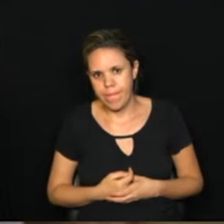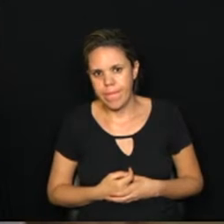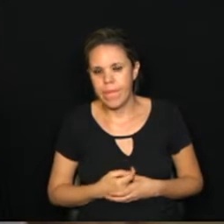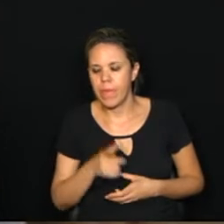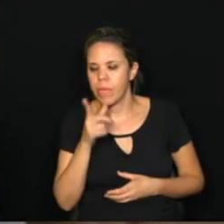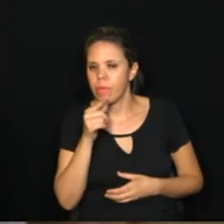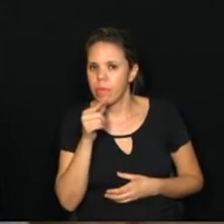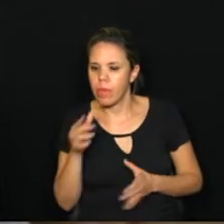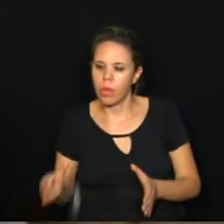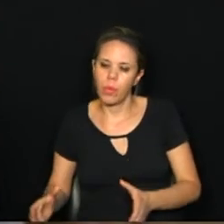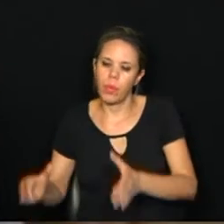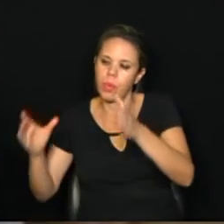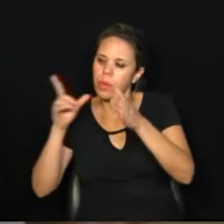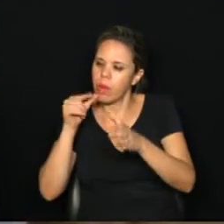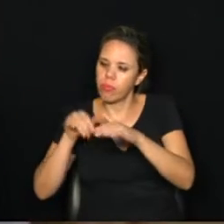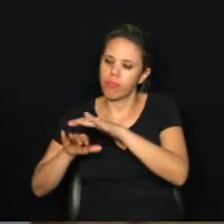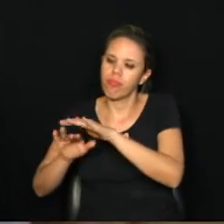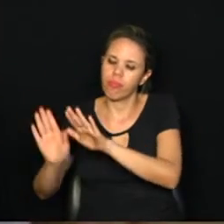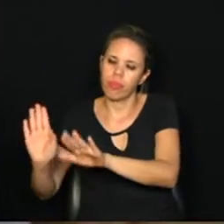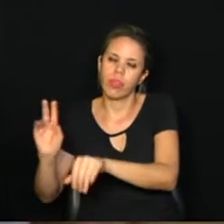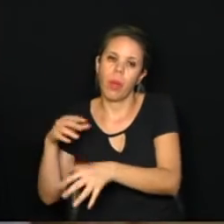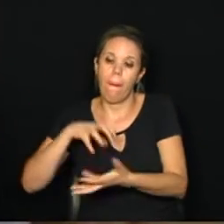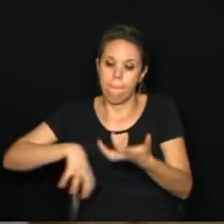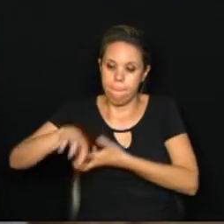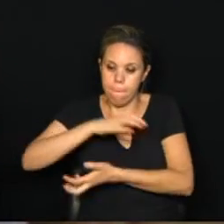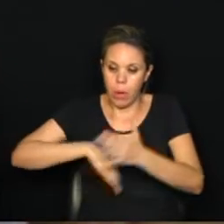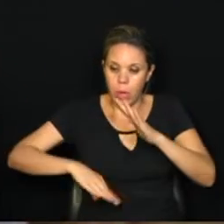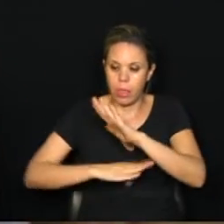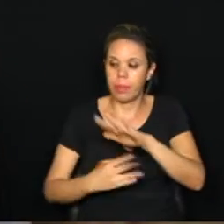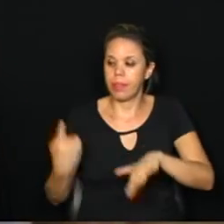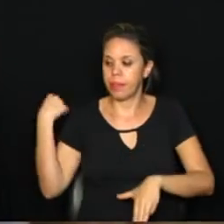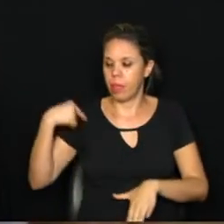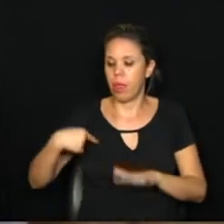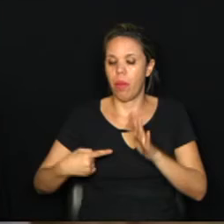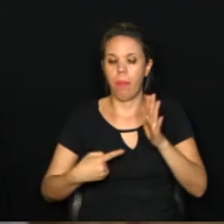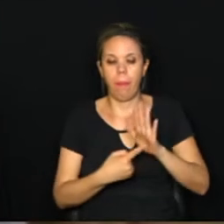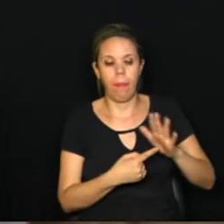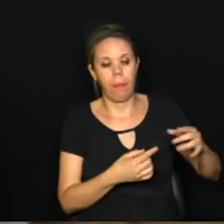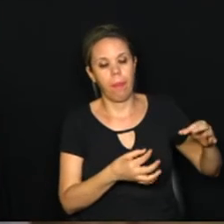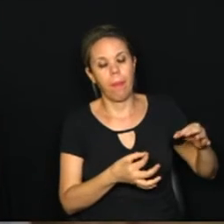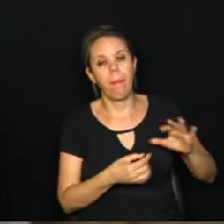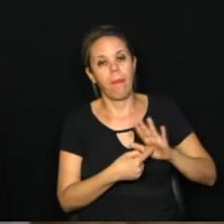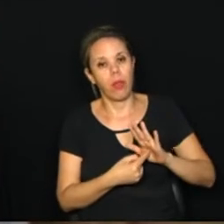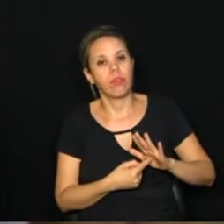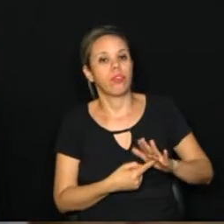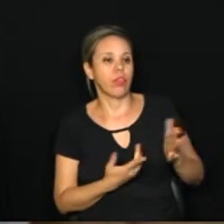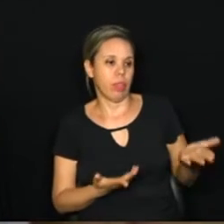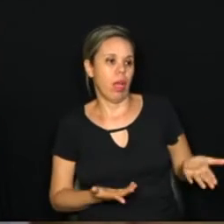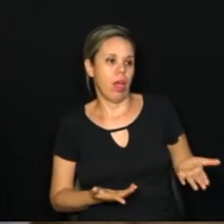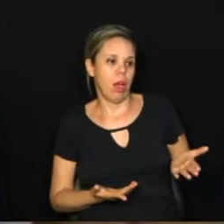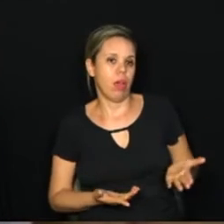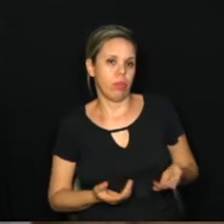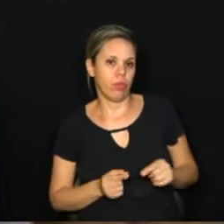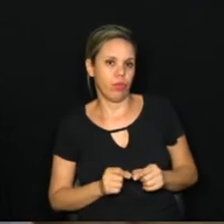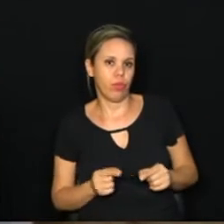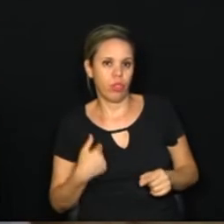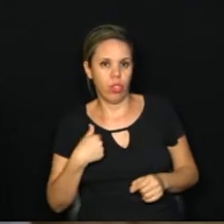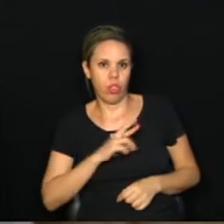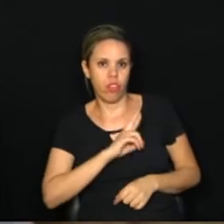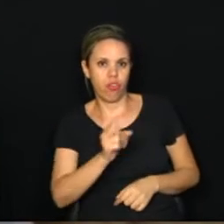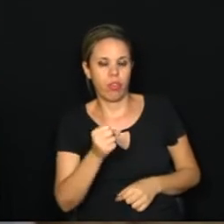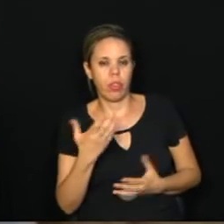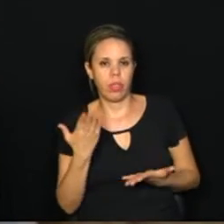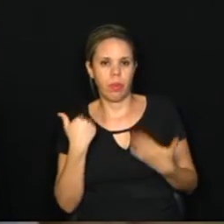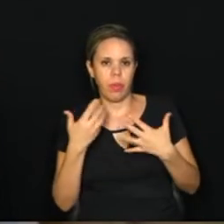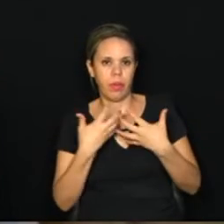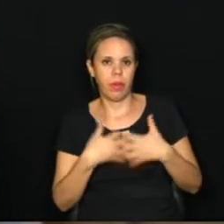reservatórios. Isso foi questão polêmica aqui nessa casa, tenho me posicionado bastante, assim, né? Eu e o Rossini, a gente já teve muitos